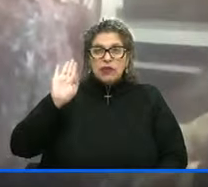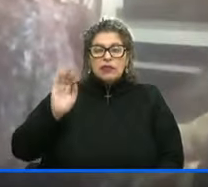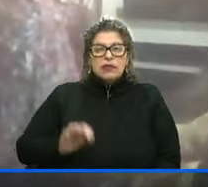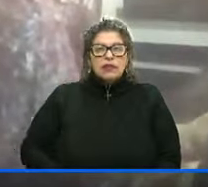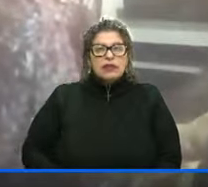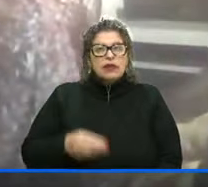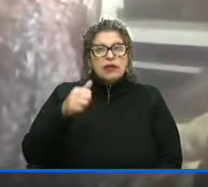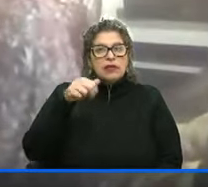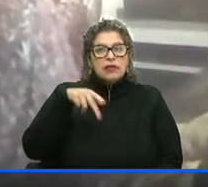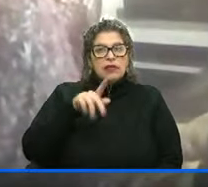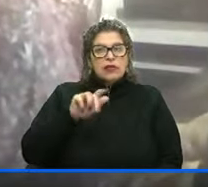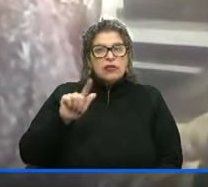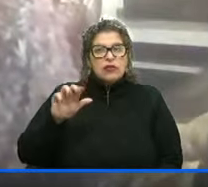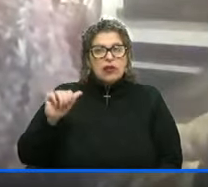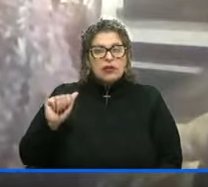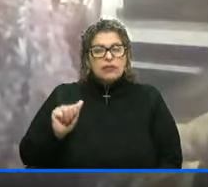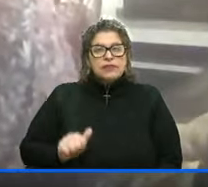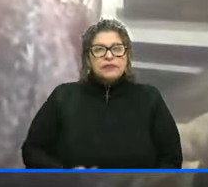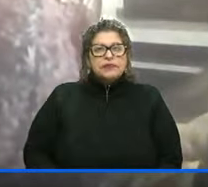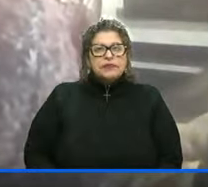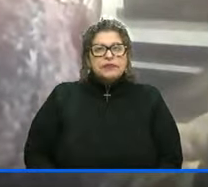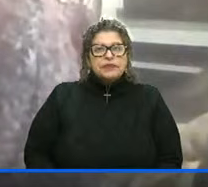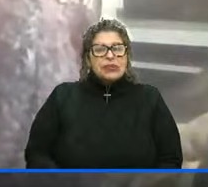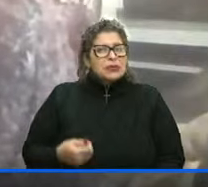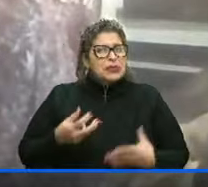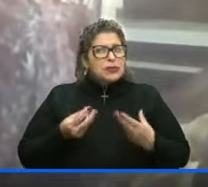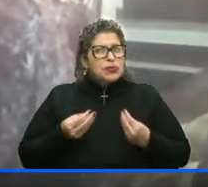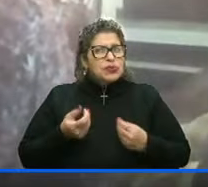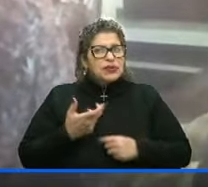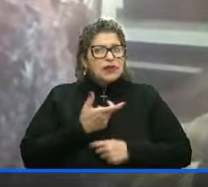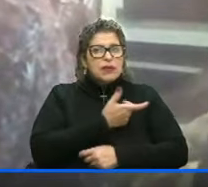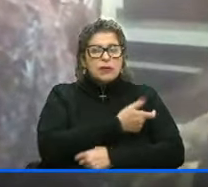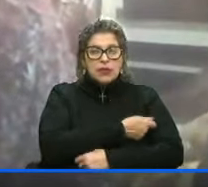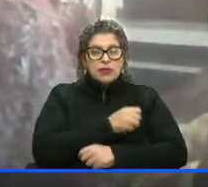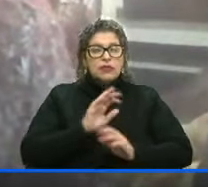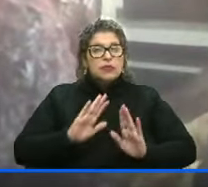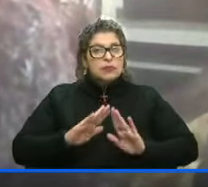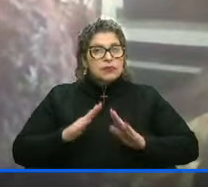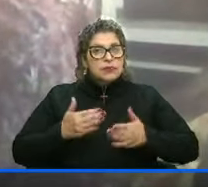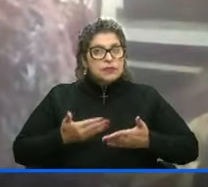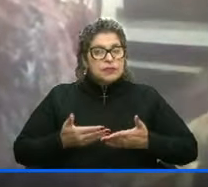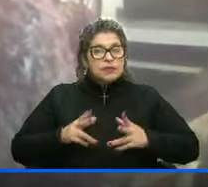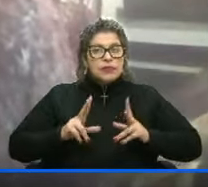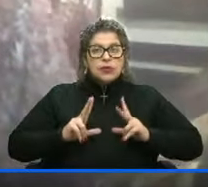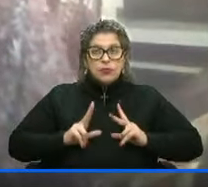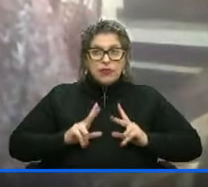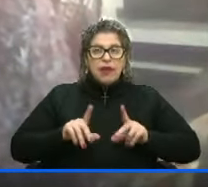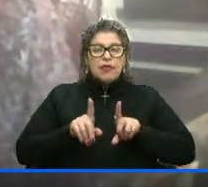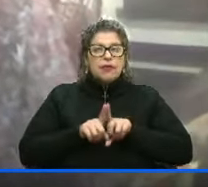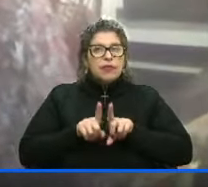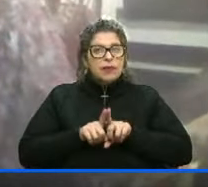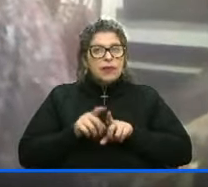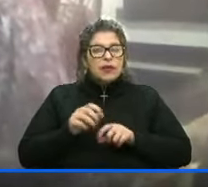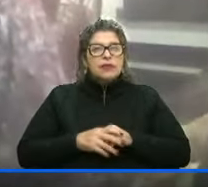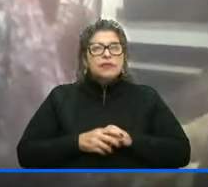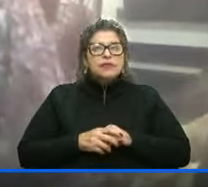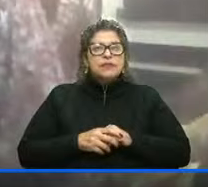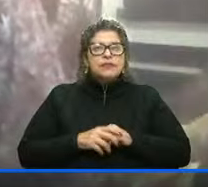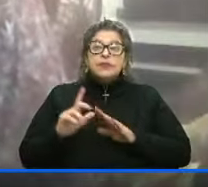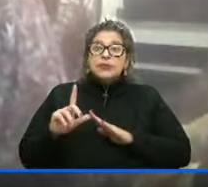lá, para o Estado, porque nós precisamos muito da vacinação dos privados, né, das professoras das escolas infantis privadas